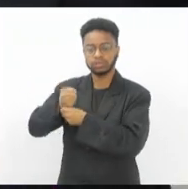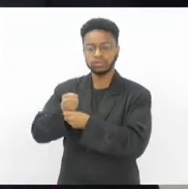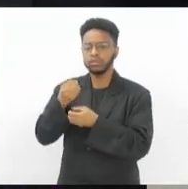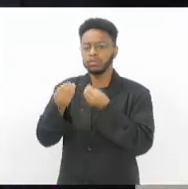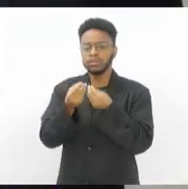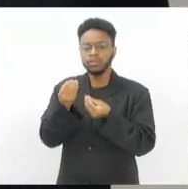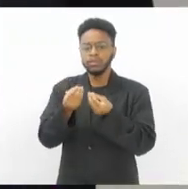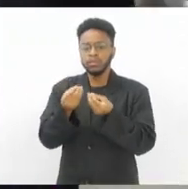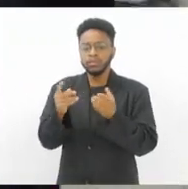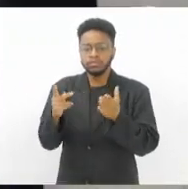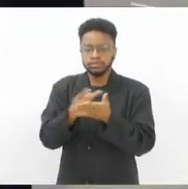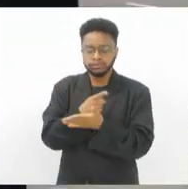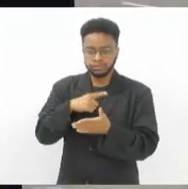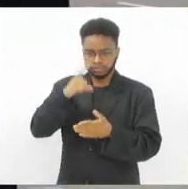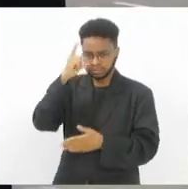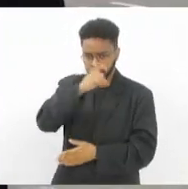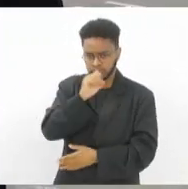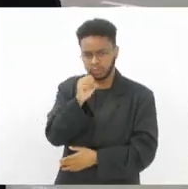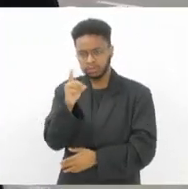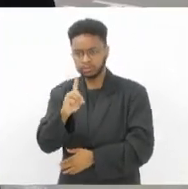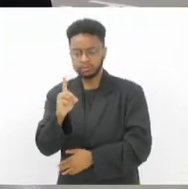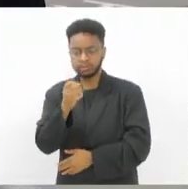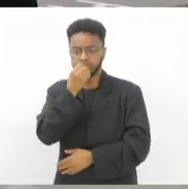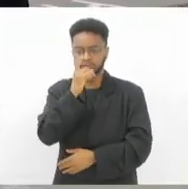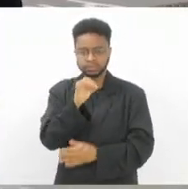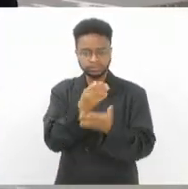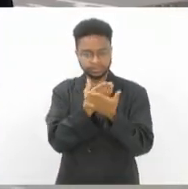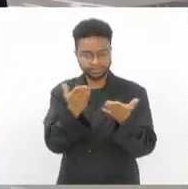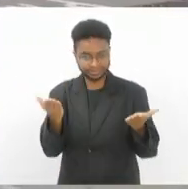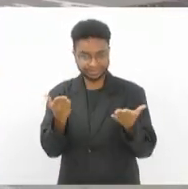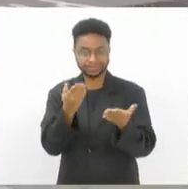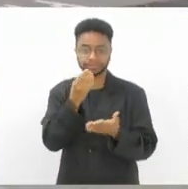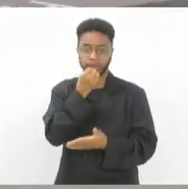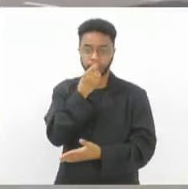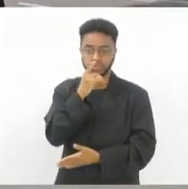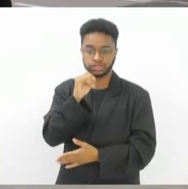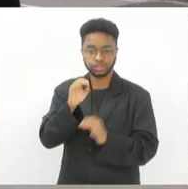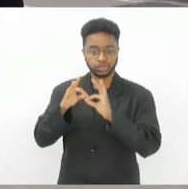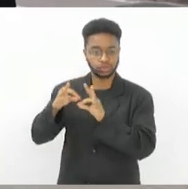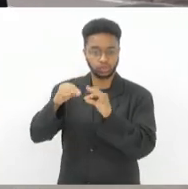alguma dificuldade? Bom dia. Foi boa. Bom dia primeiro, bom dia a todos.